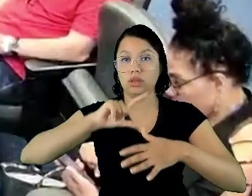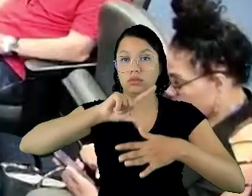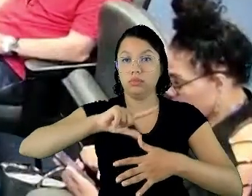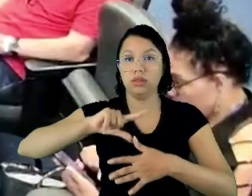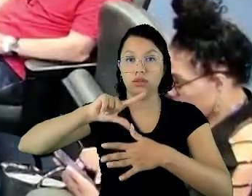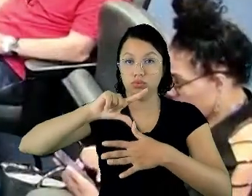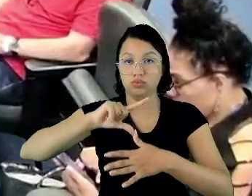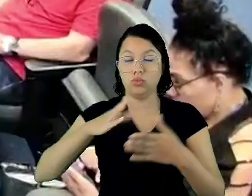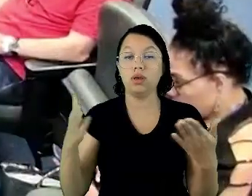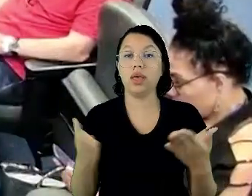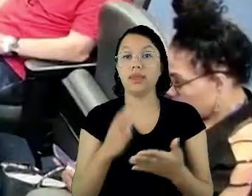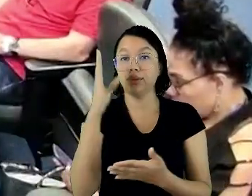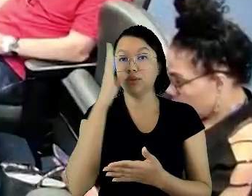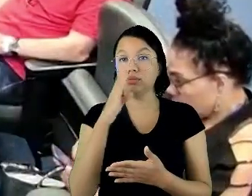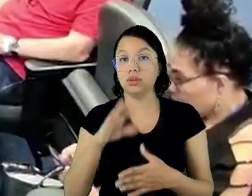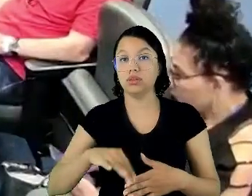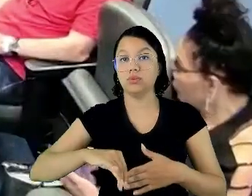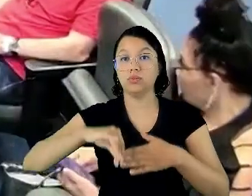que te indica,